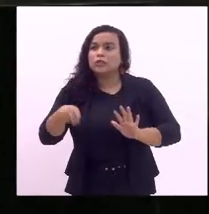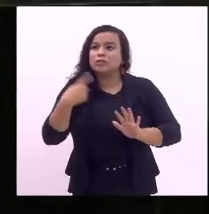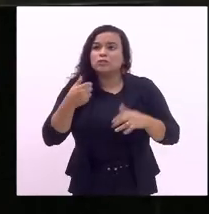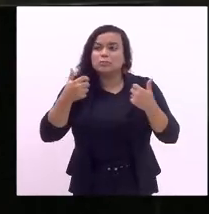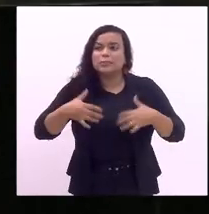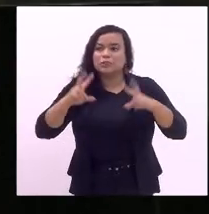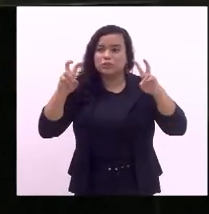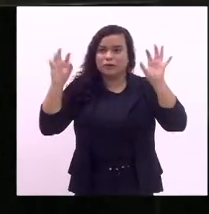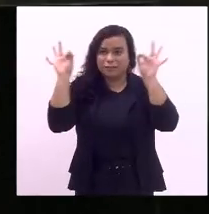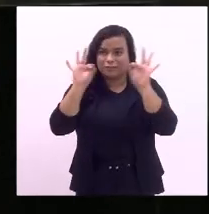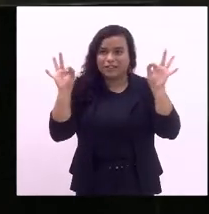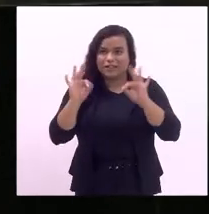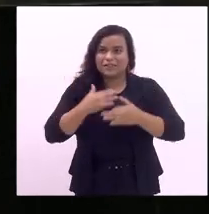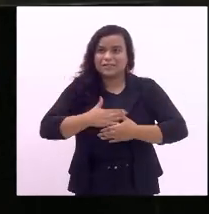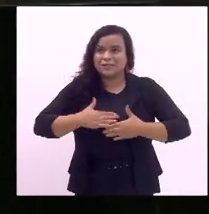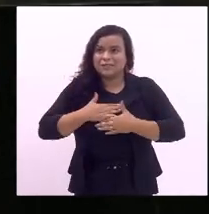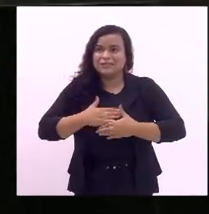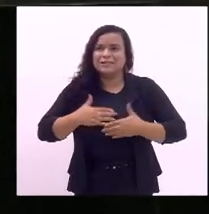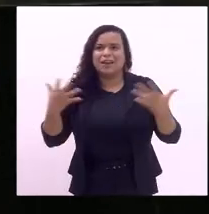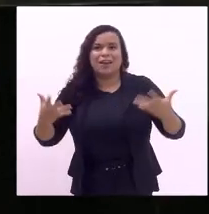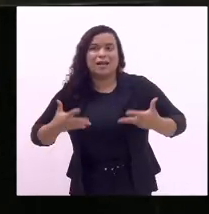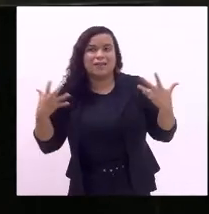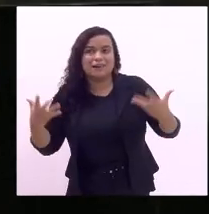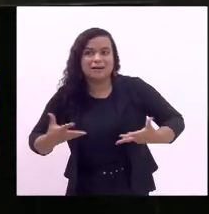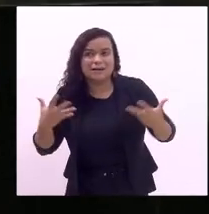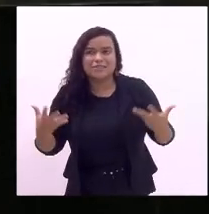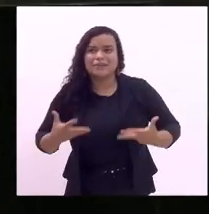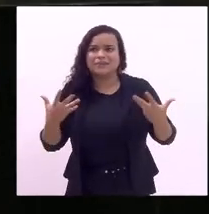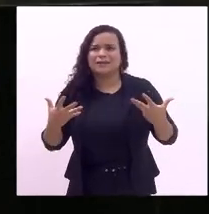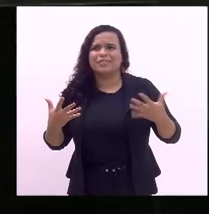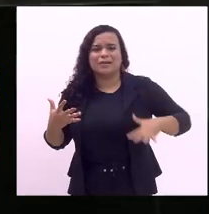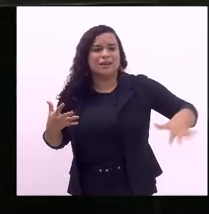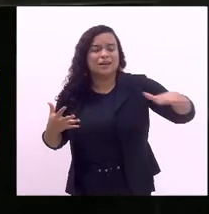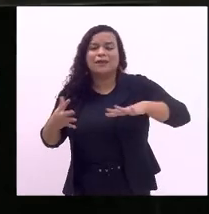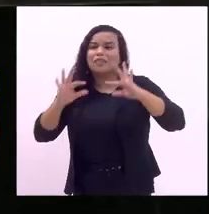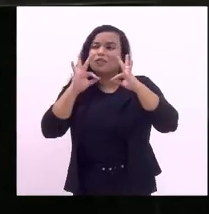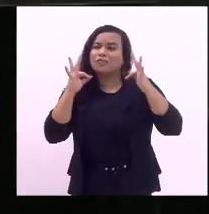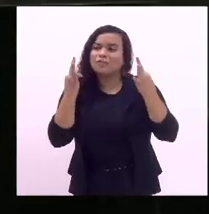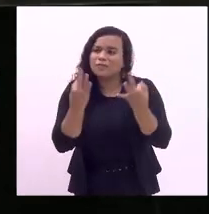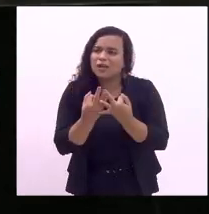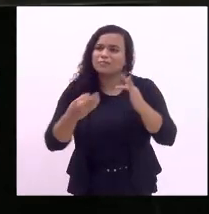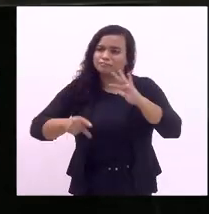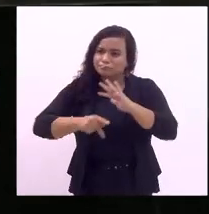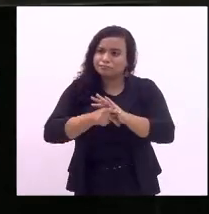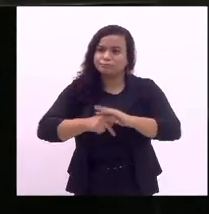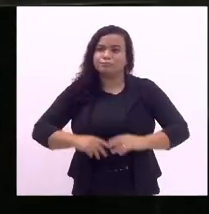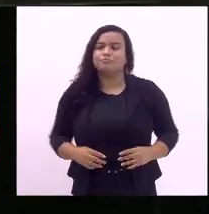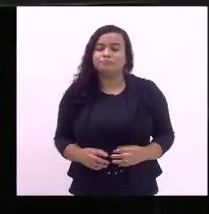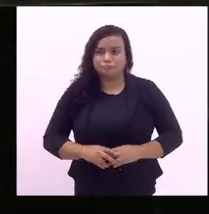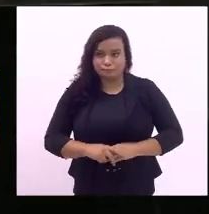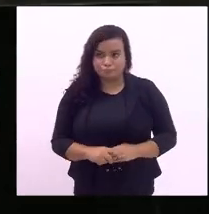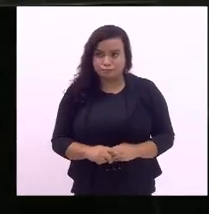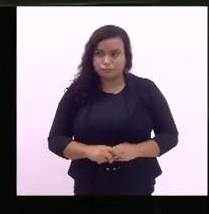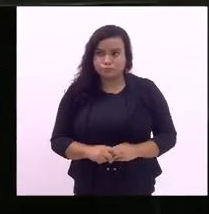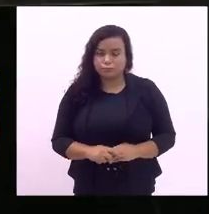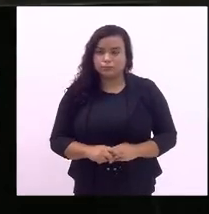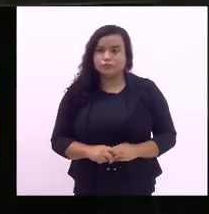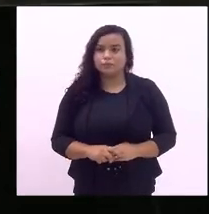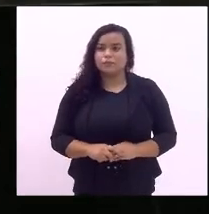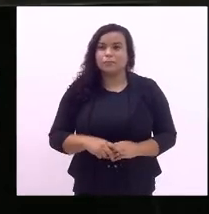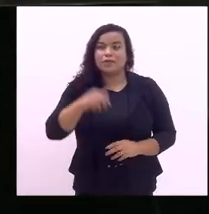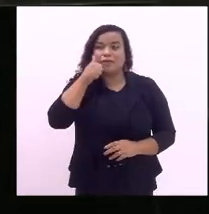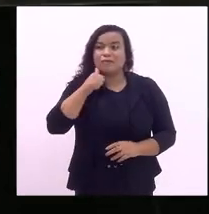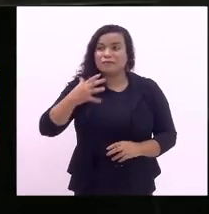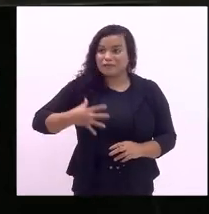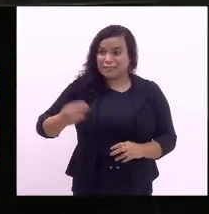de felicidade, alegria, um ambiente familiar. A minha